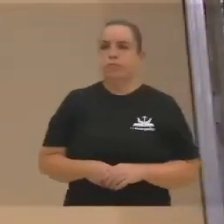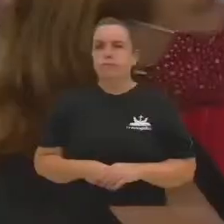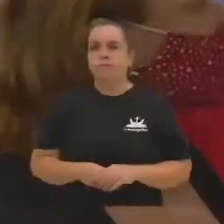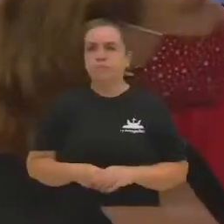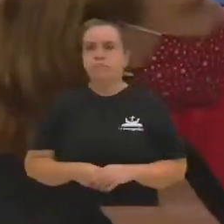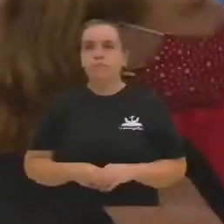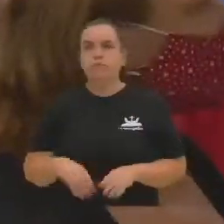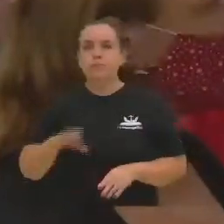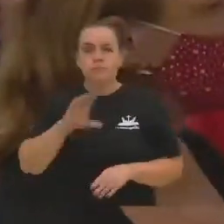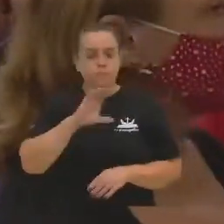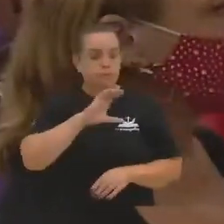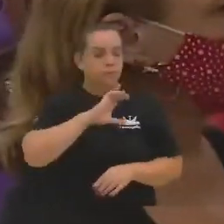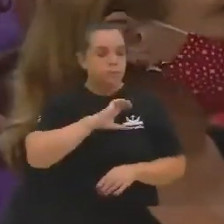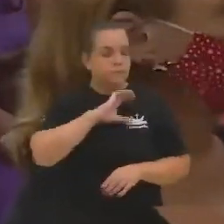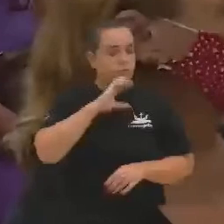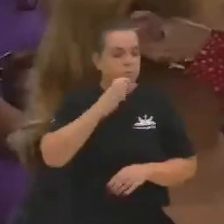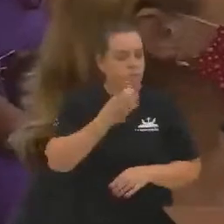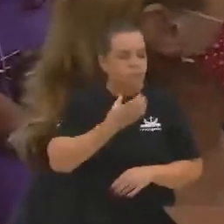Convertei-nos, ó